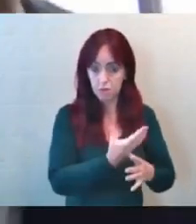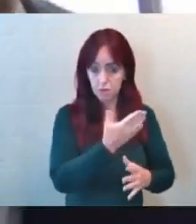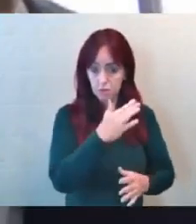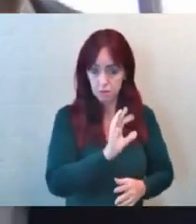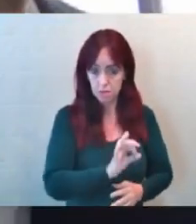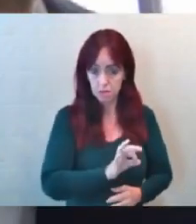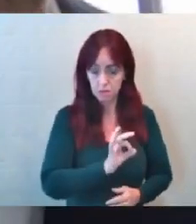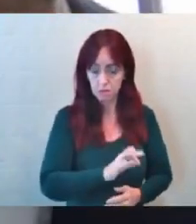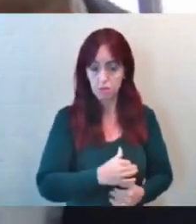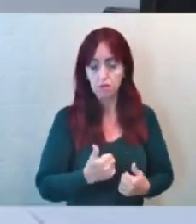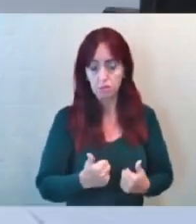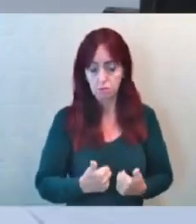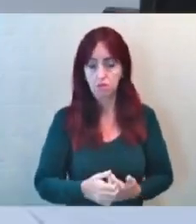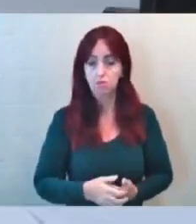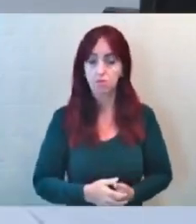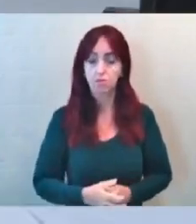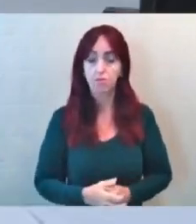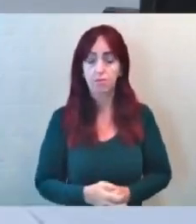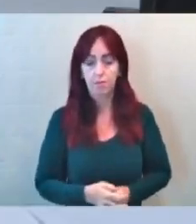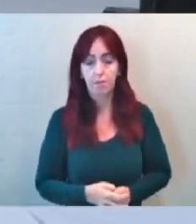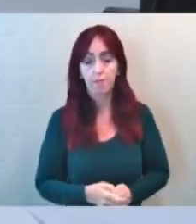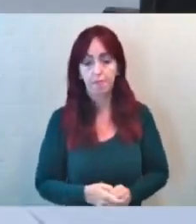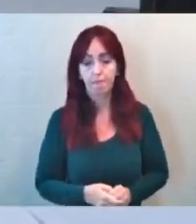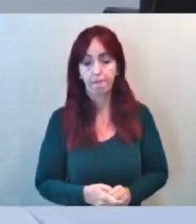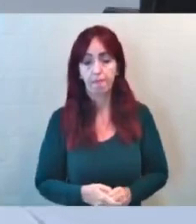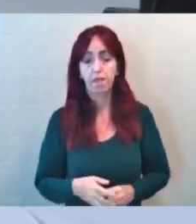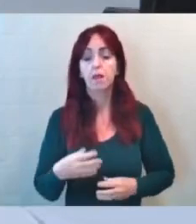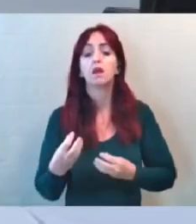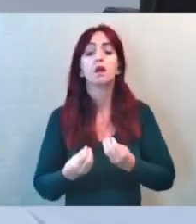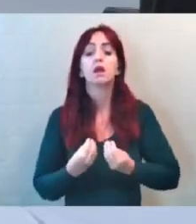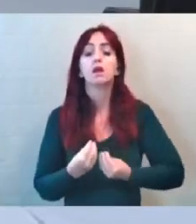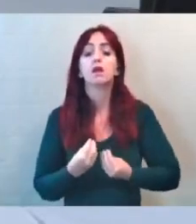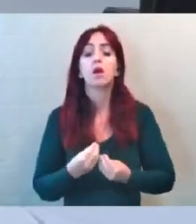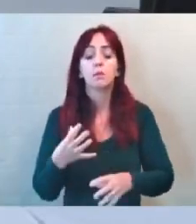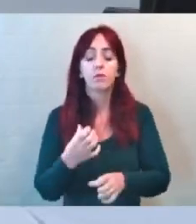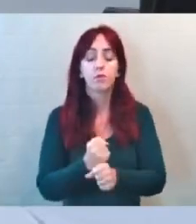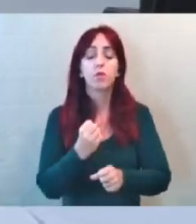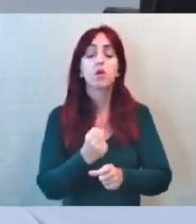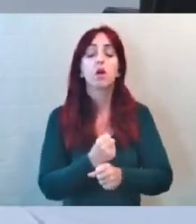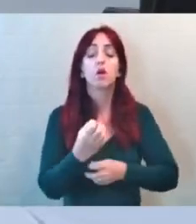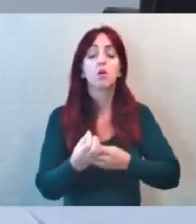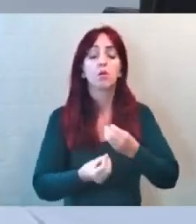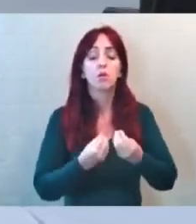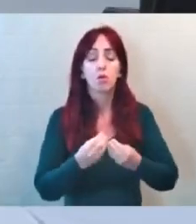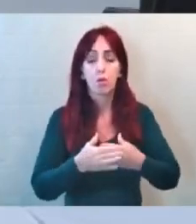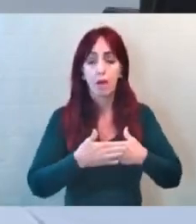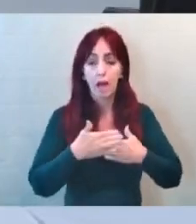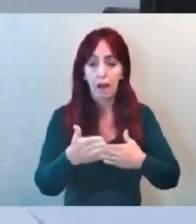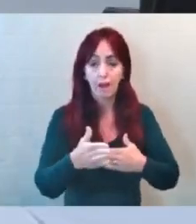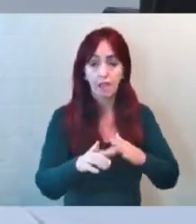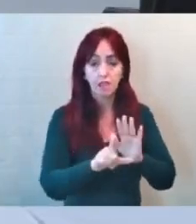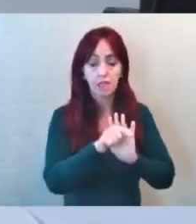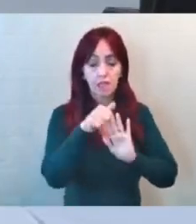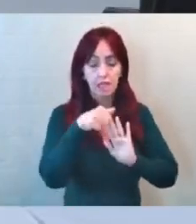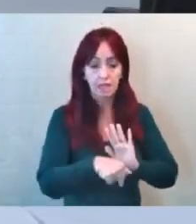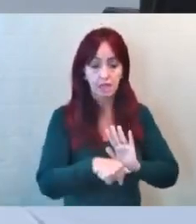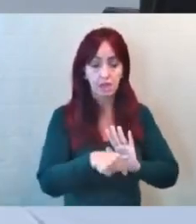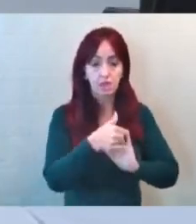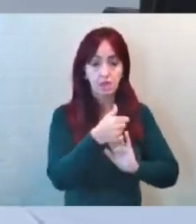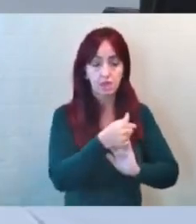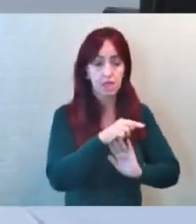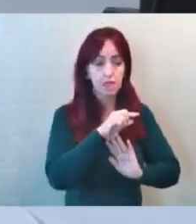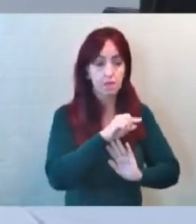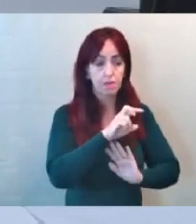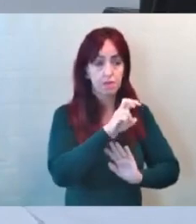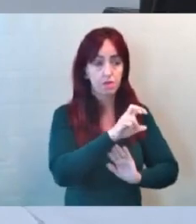Sim, senhora. E como que foi? O cálculo, então, vai ser feito a partir da lei desse ano. Os 7,58% dos anos